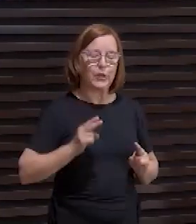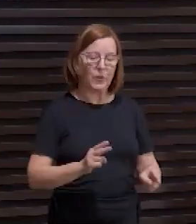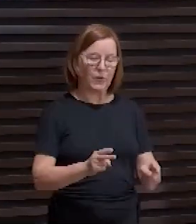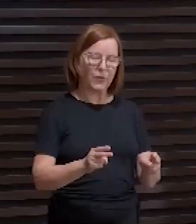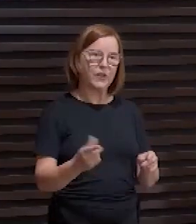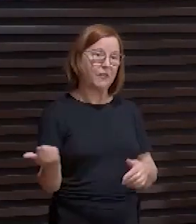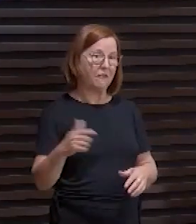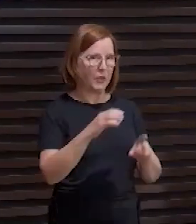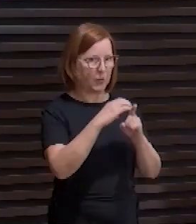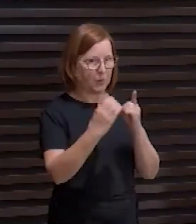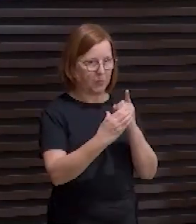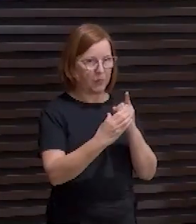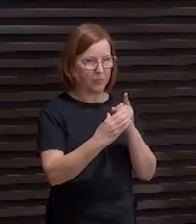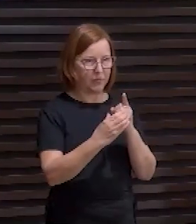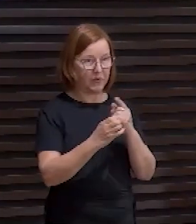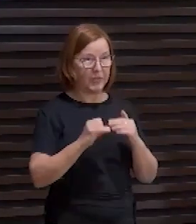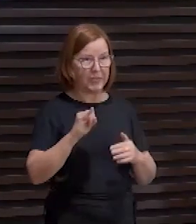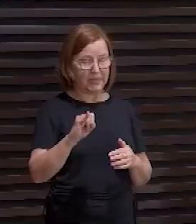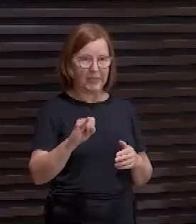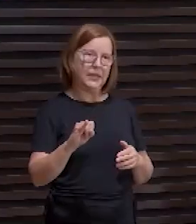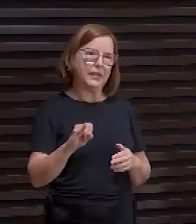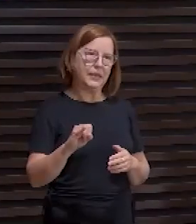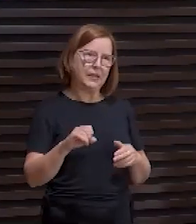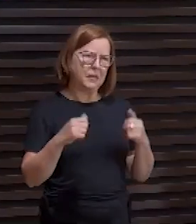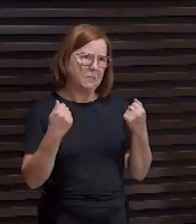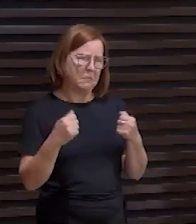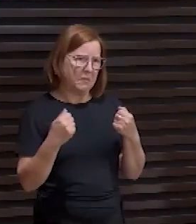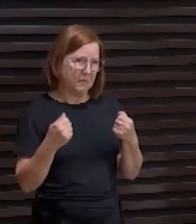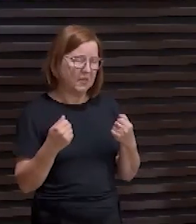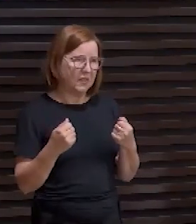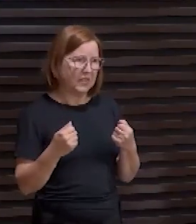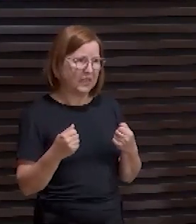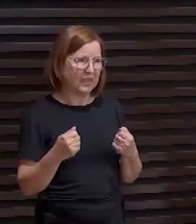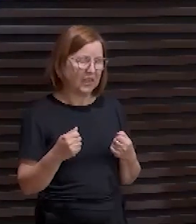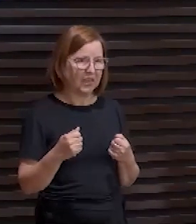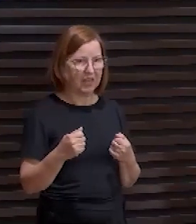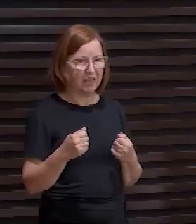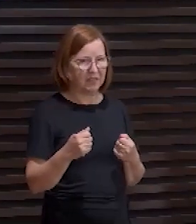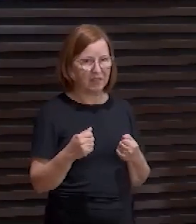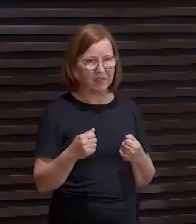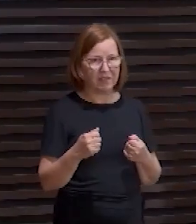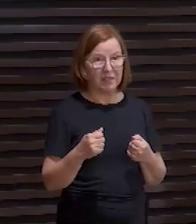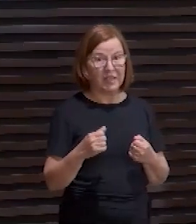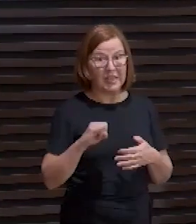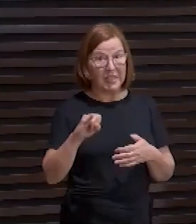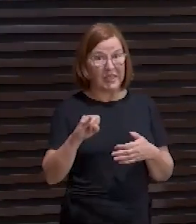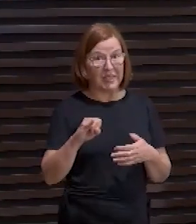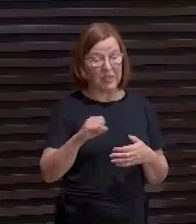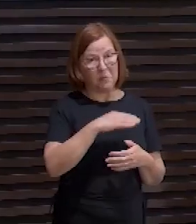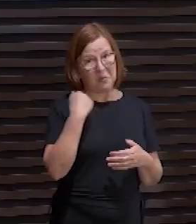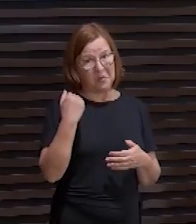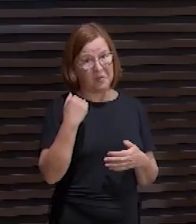necessário fosse que a espada caísse sobre nós e que a morte viesse, para mim morrer é lucro e viver é